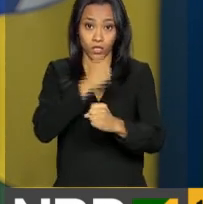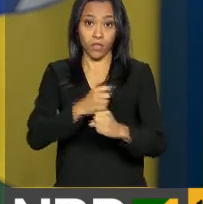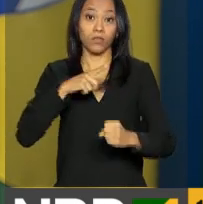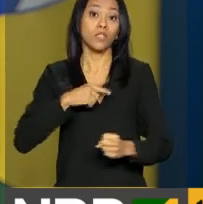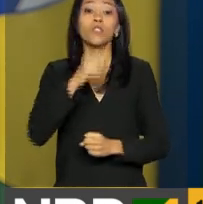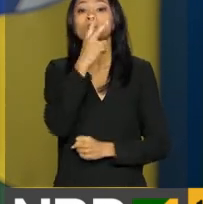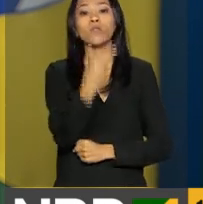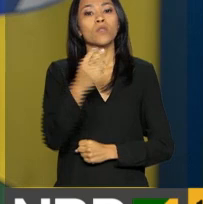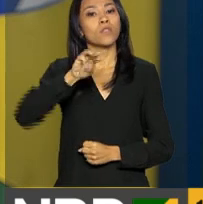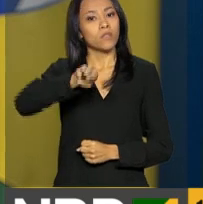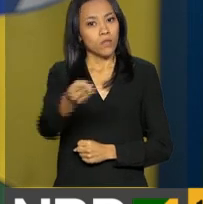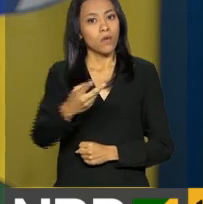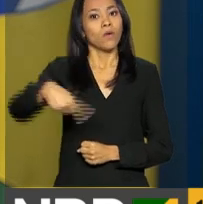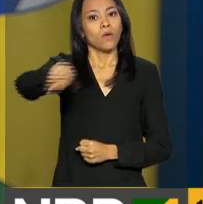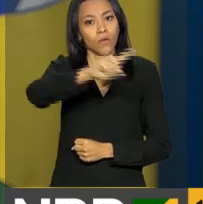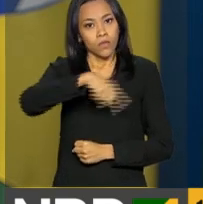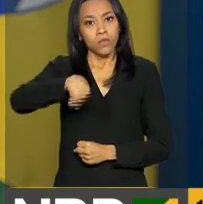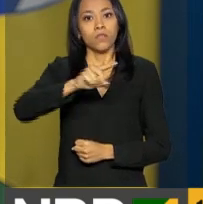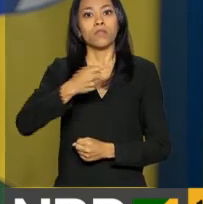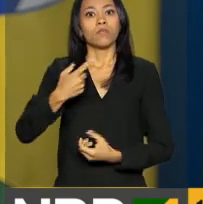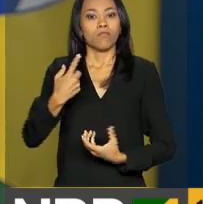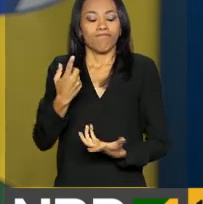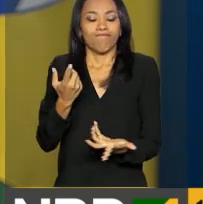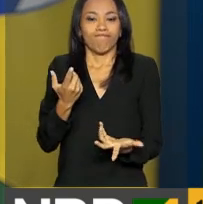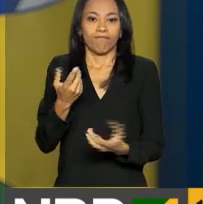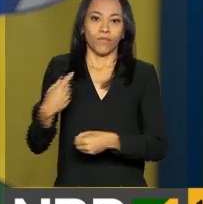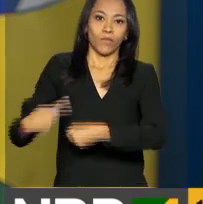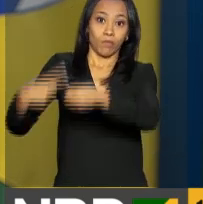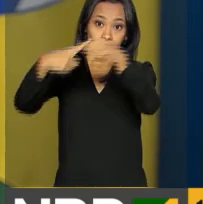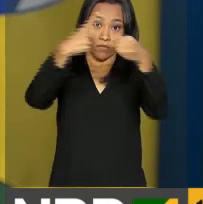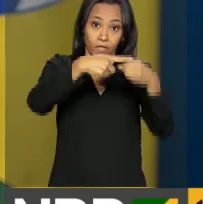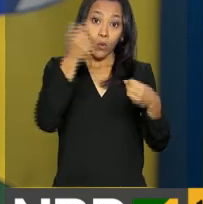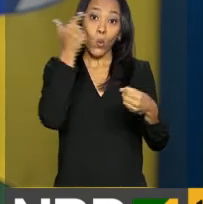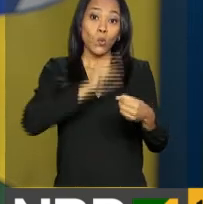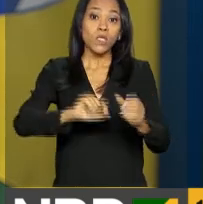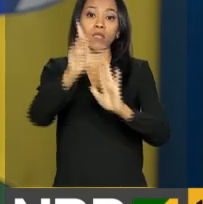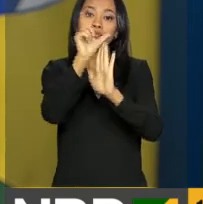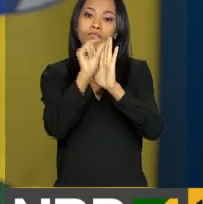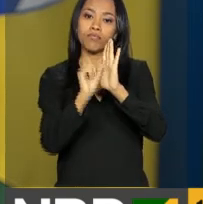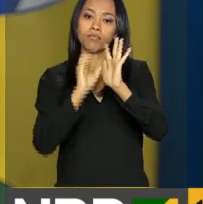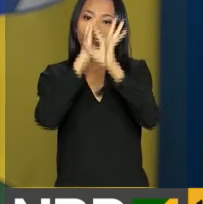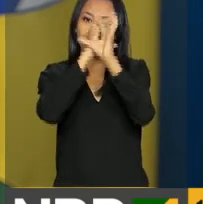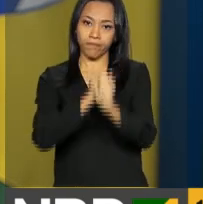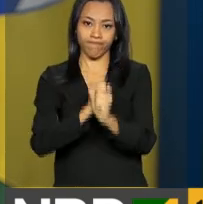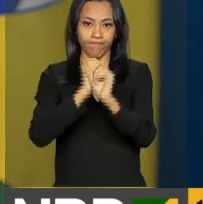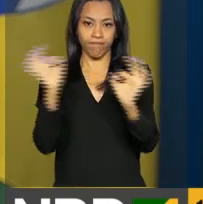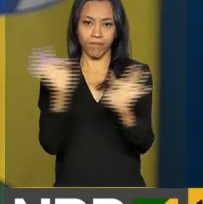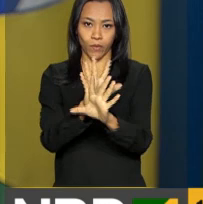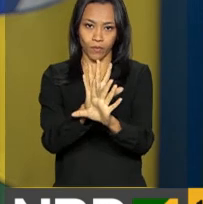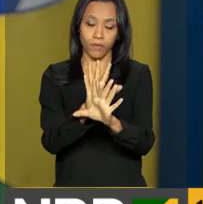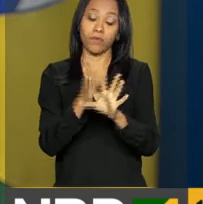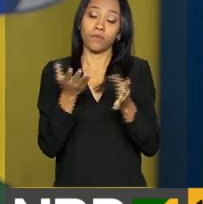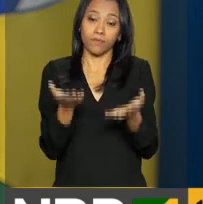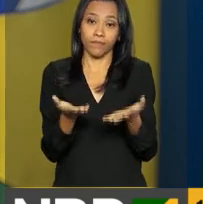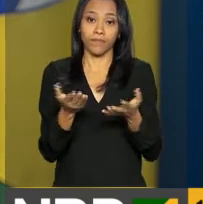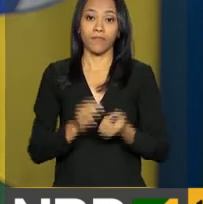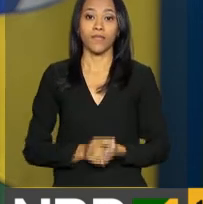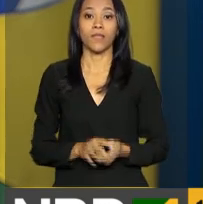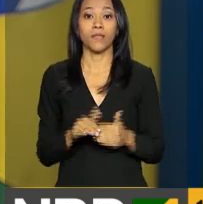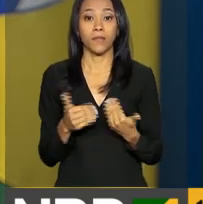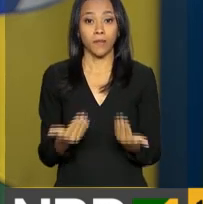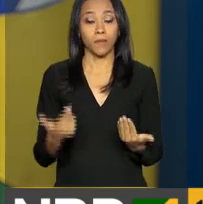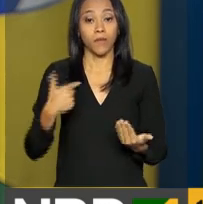prefeitos também fecharem os seus balanços. Mas é evidente que este é um movimento permanente. Então,